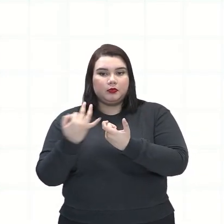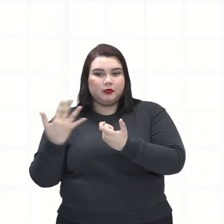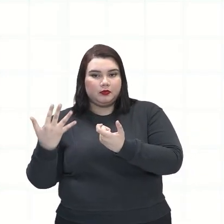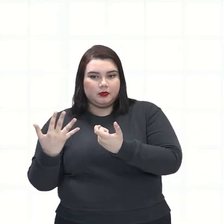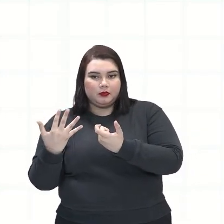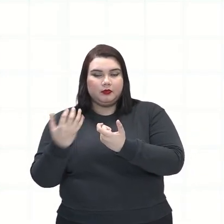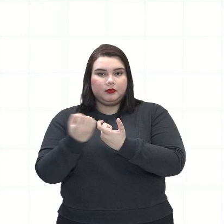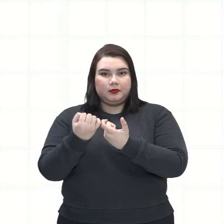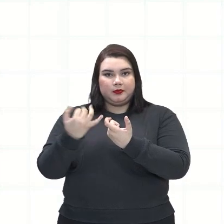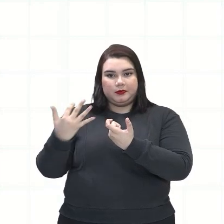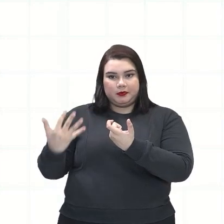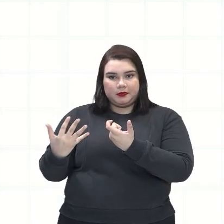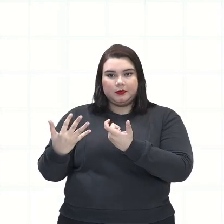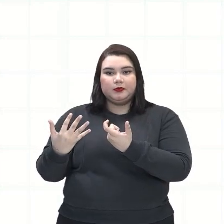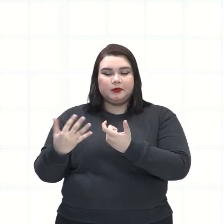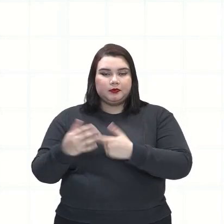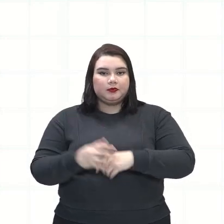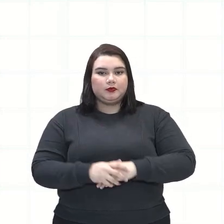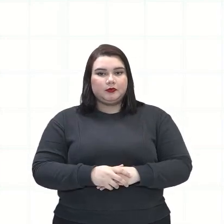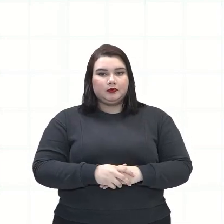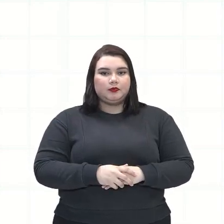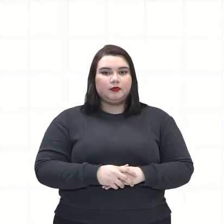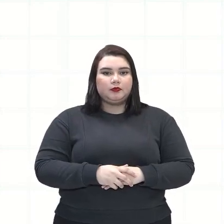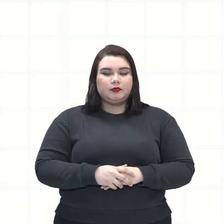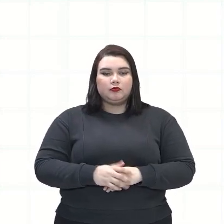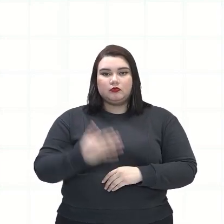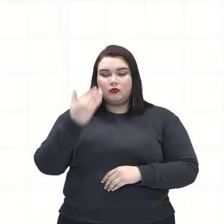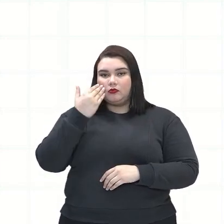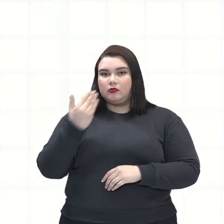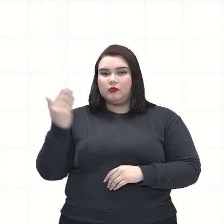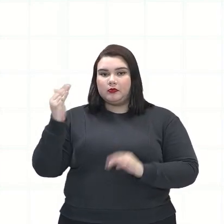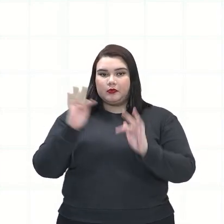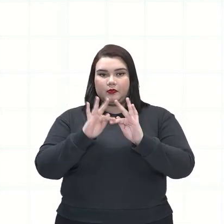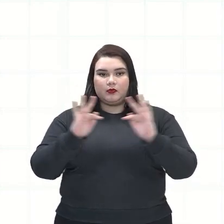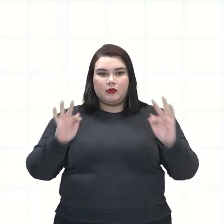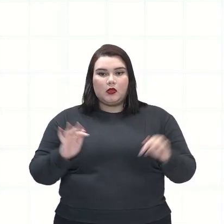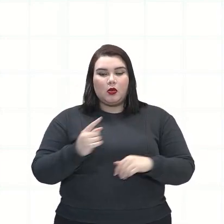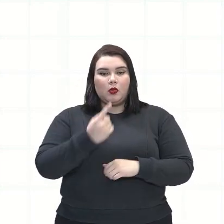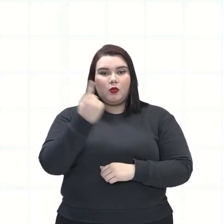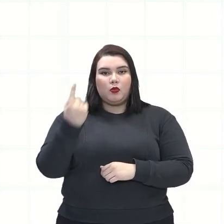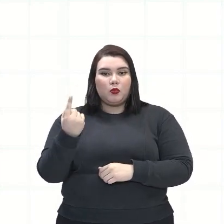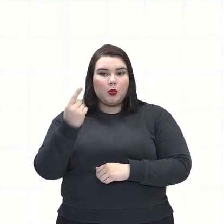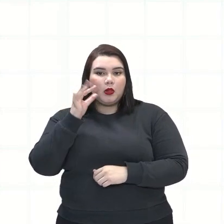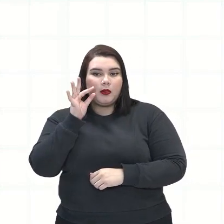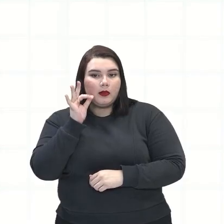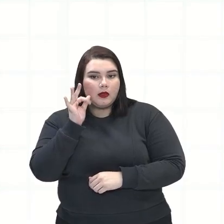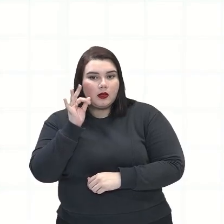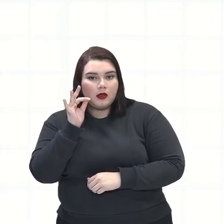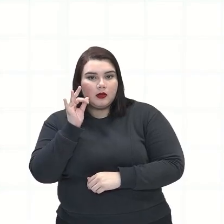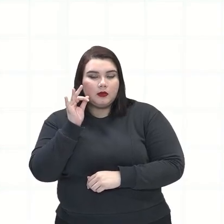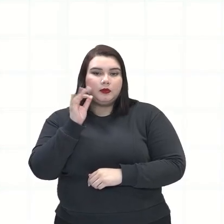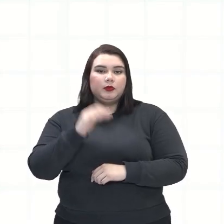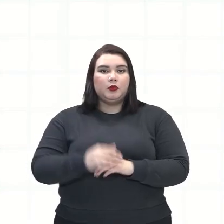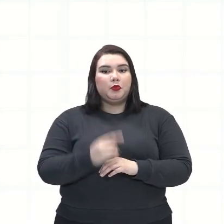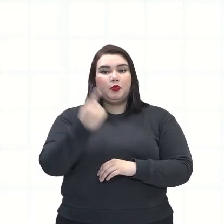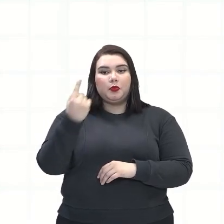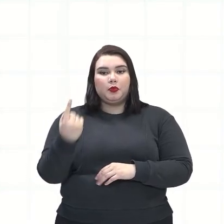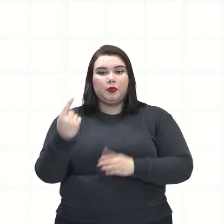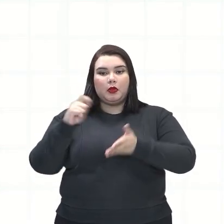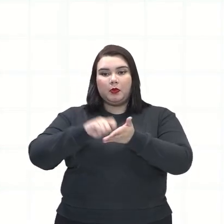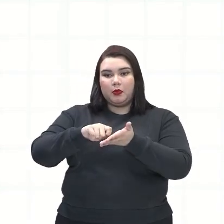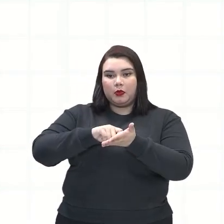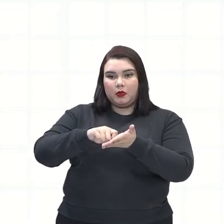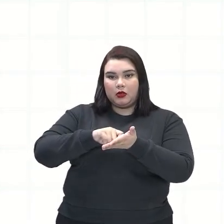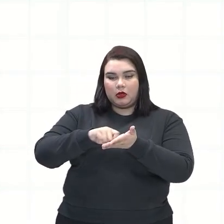pencil, um lápis, an eraser, uma borracha, and 2 books. Olha aqui,